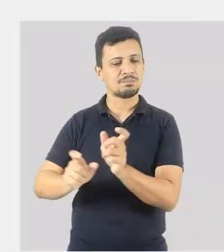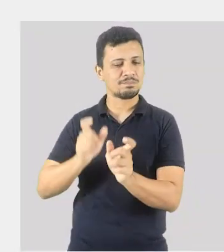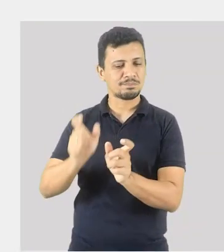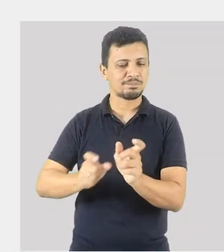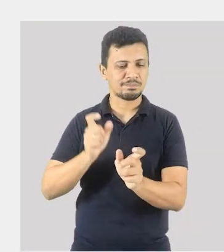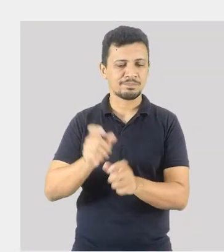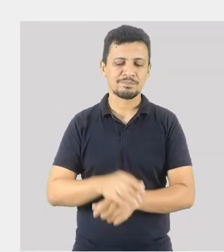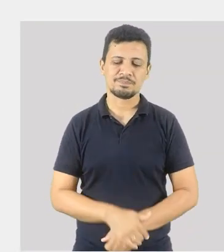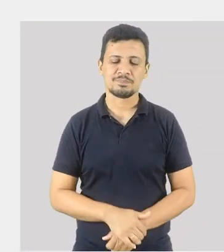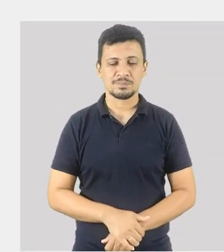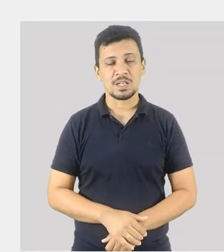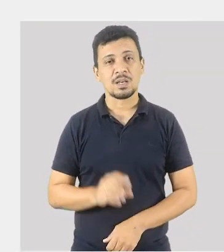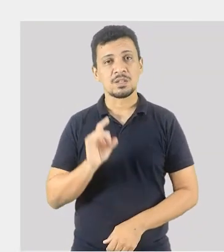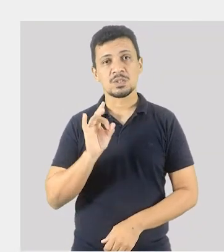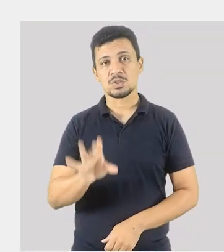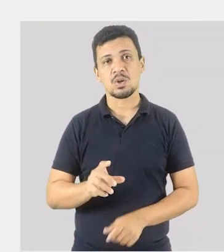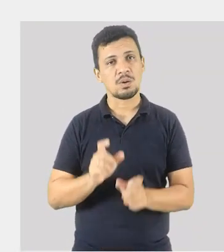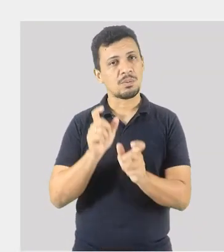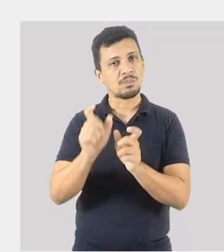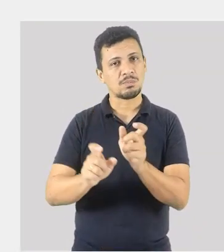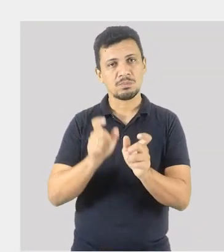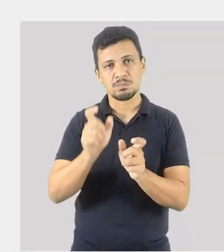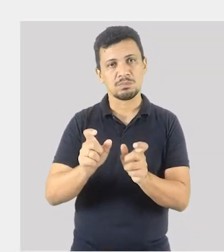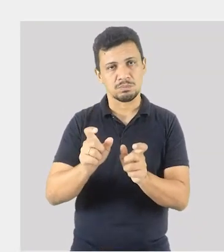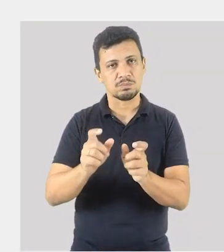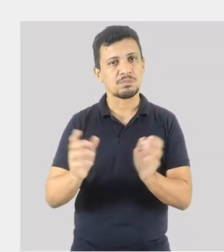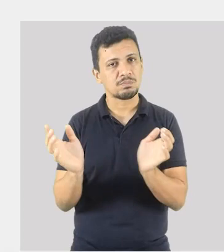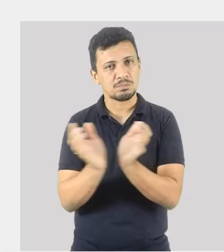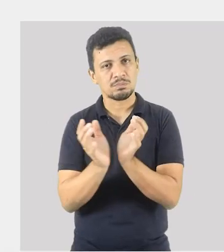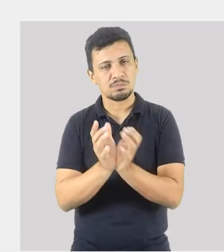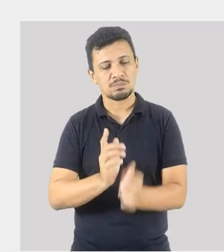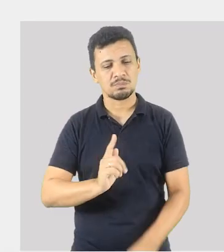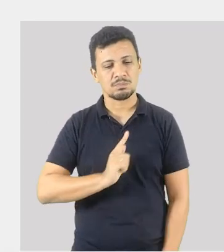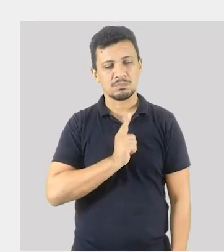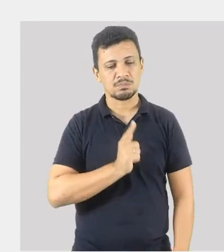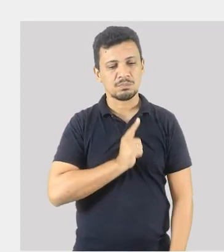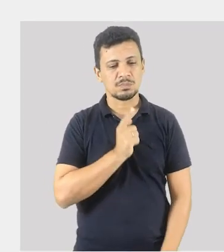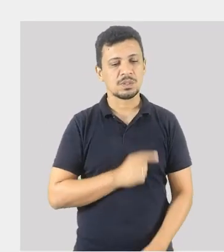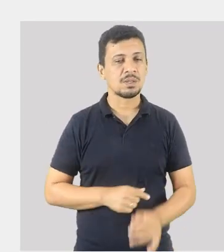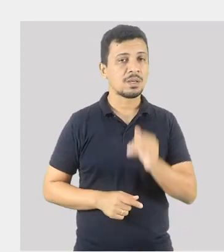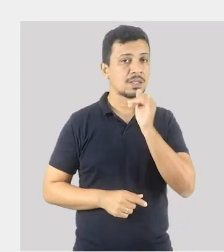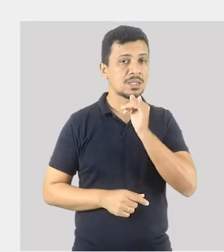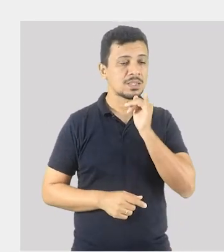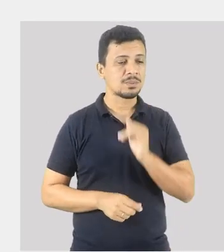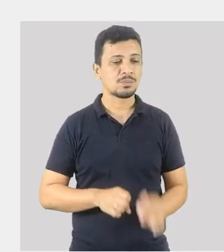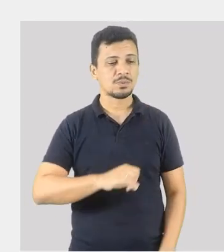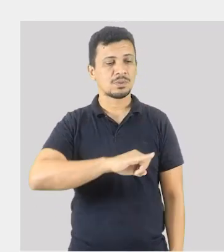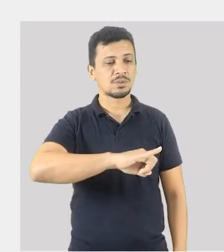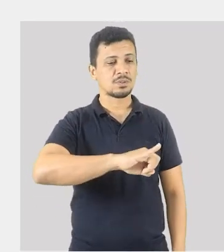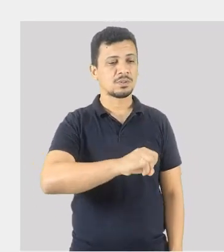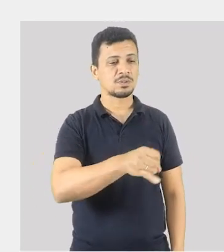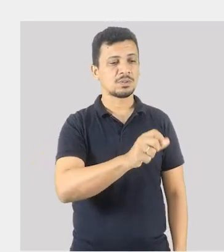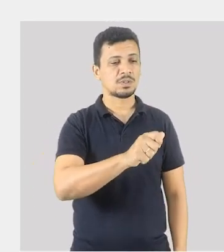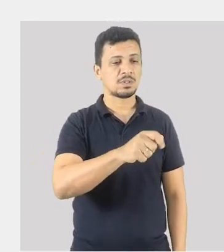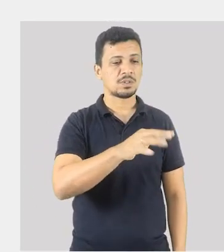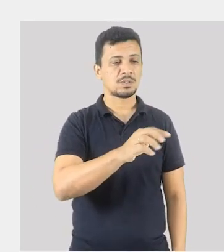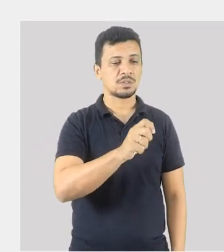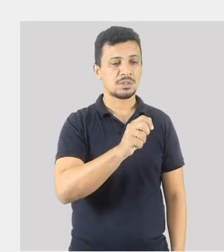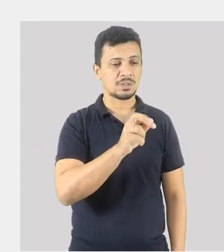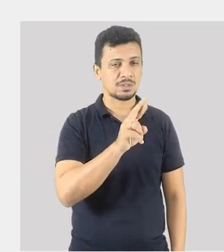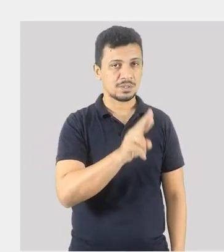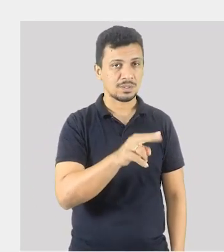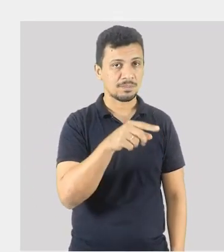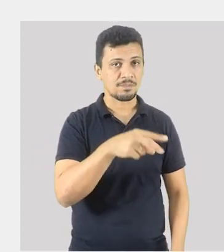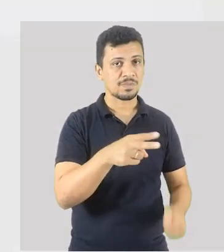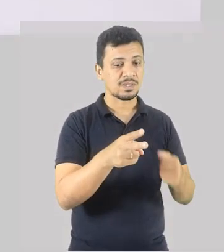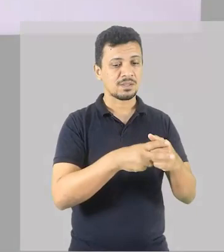certo? Então, é somente essa mudança da classe gramatical. Olha o exemplo, jantar. Eu tenho verbo, mas às vezes eu